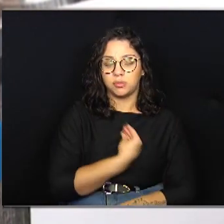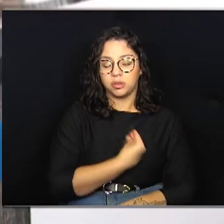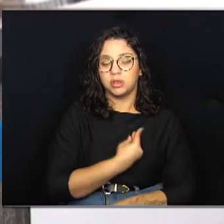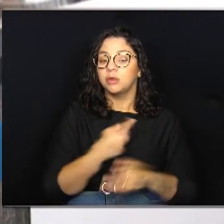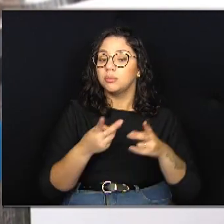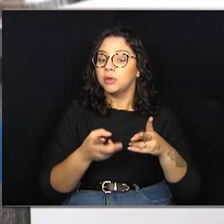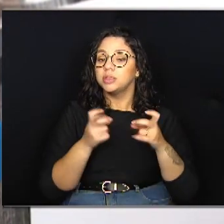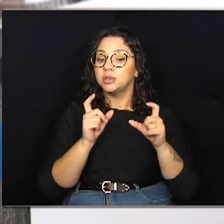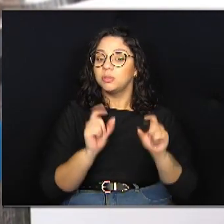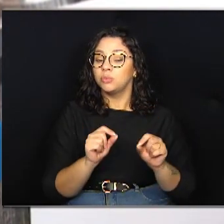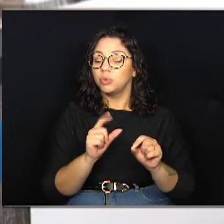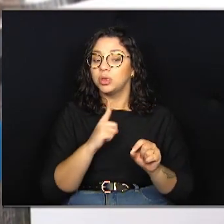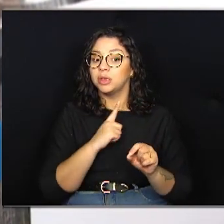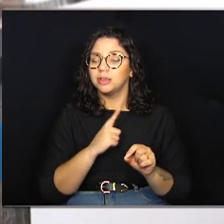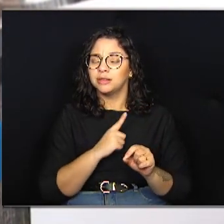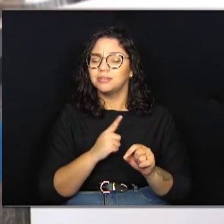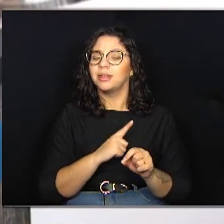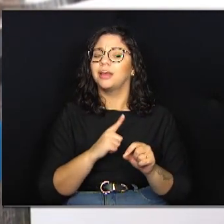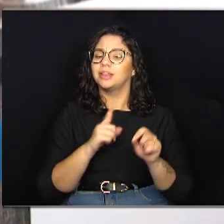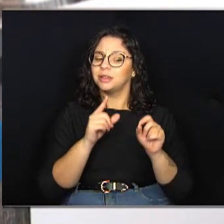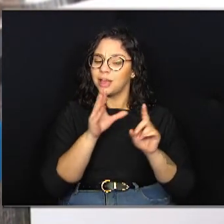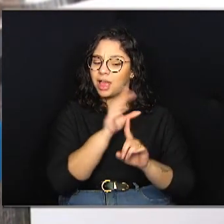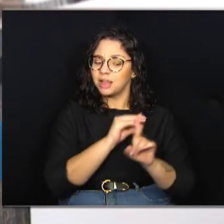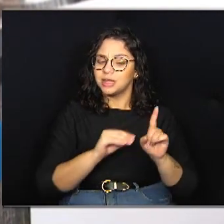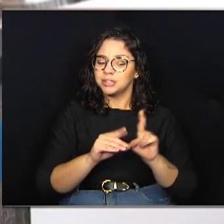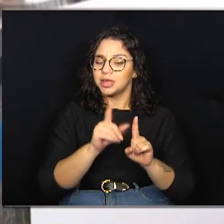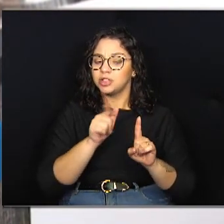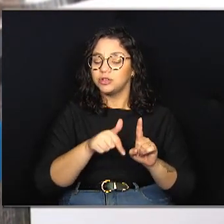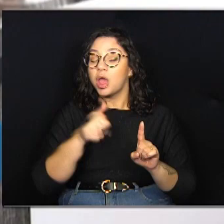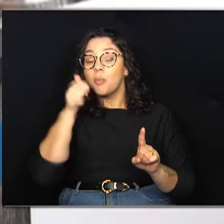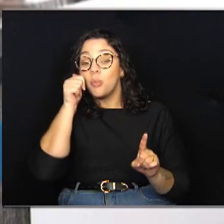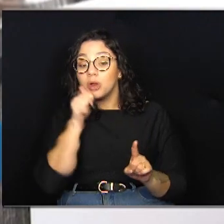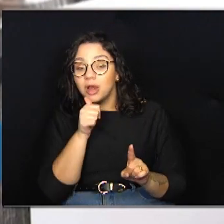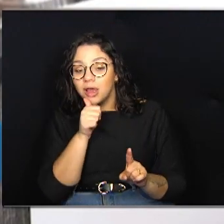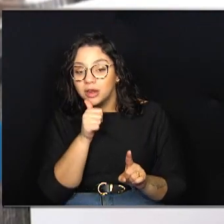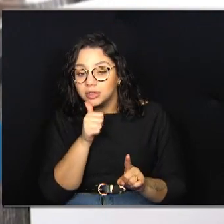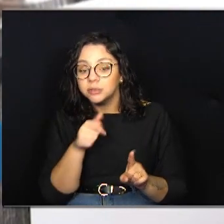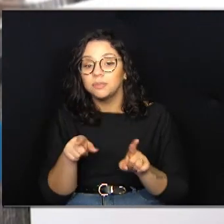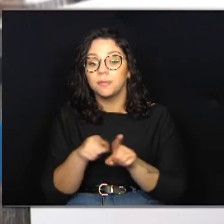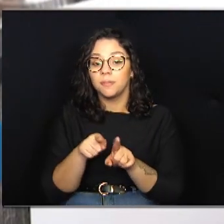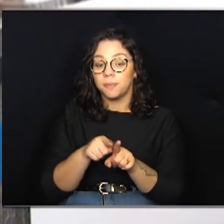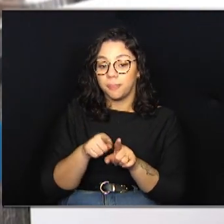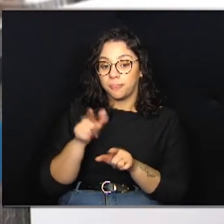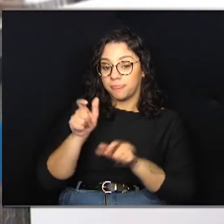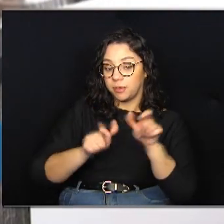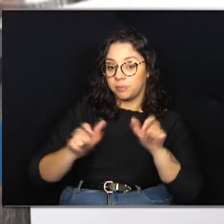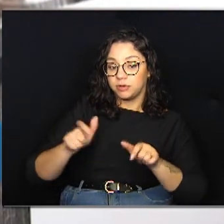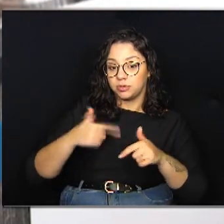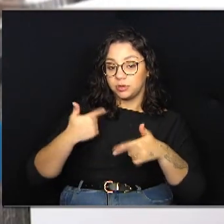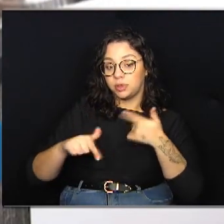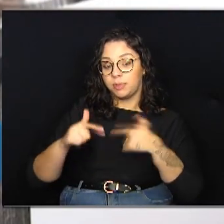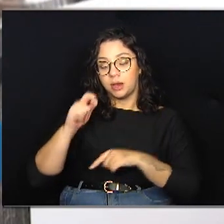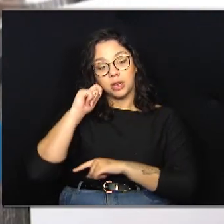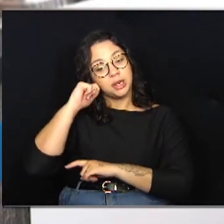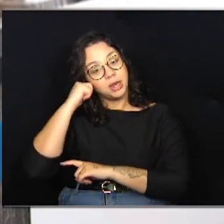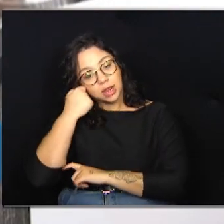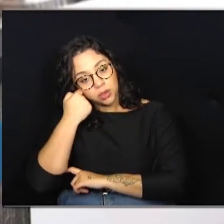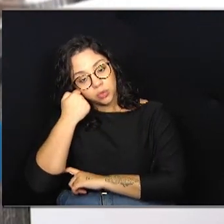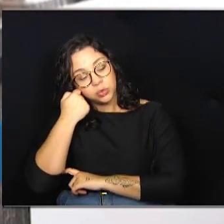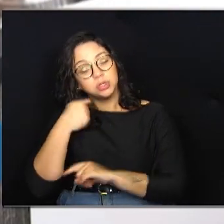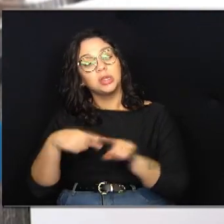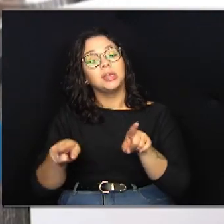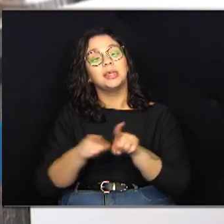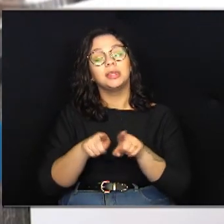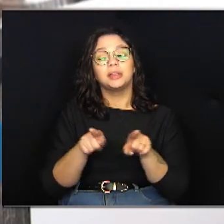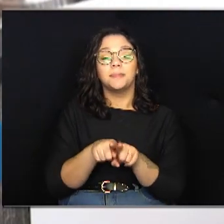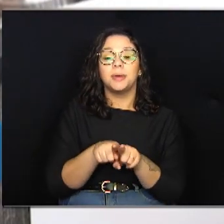assédio moral muito localizado com as mulheres, o assédio moral com os trabalhadores negros e negras, né? E